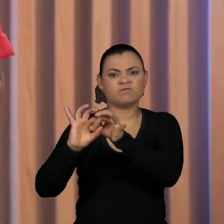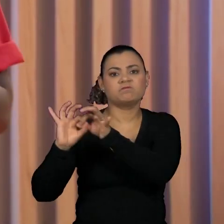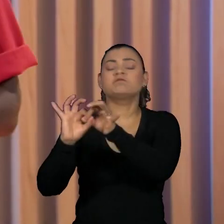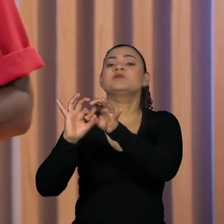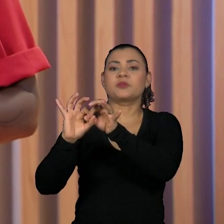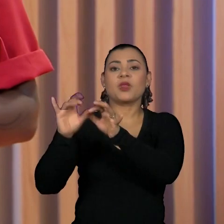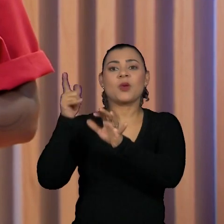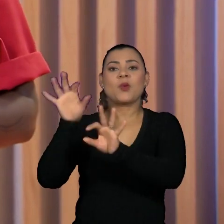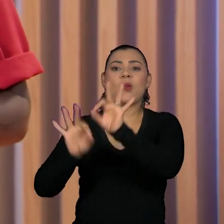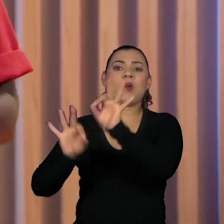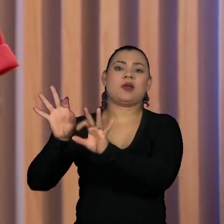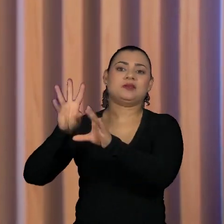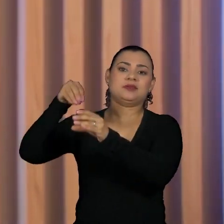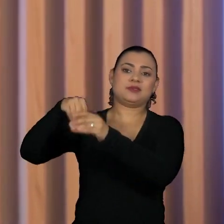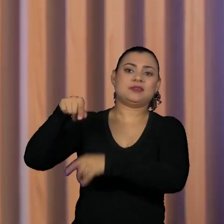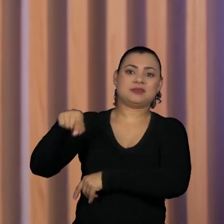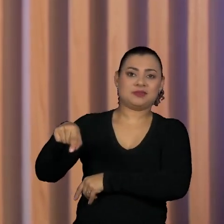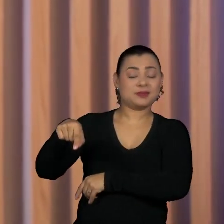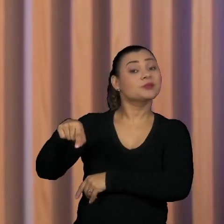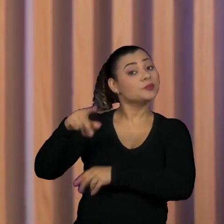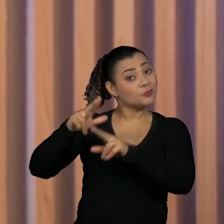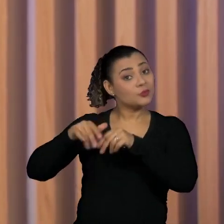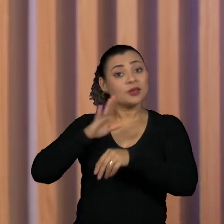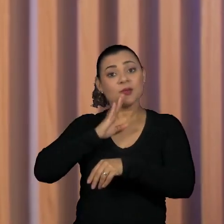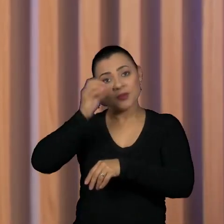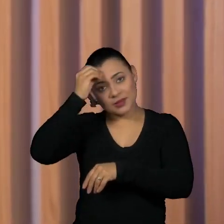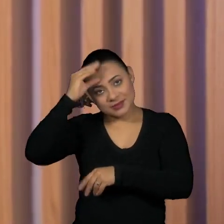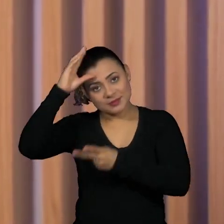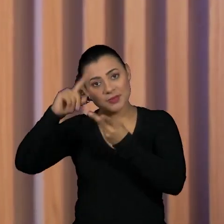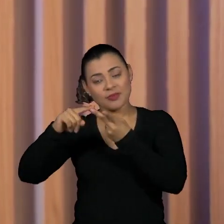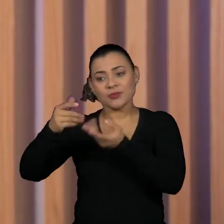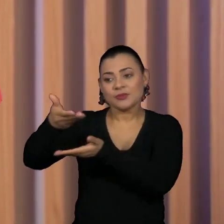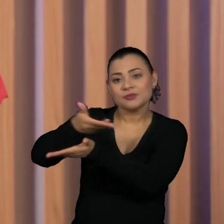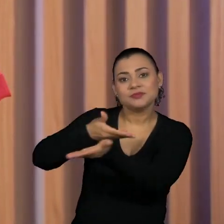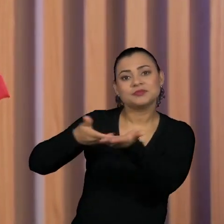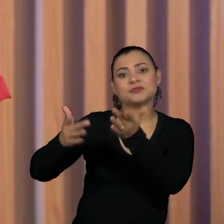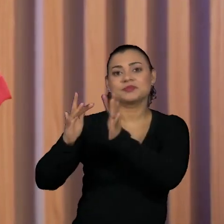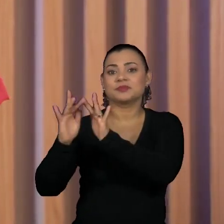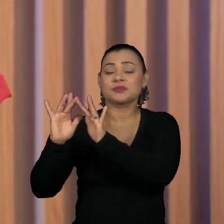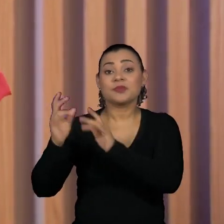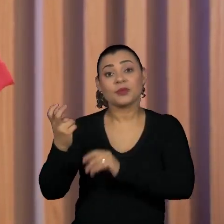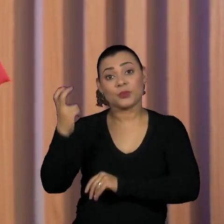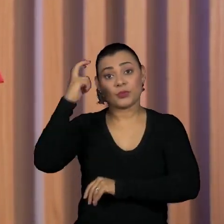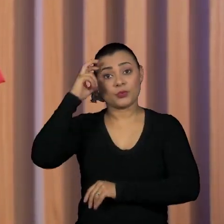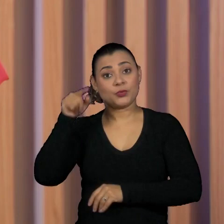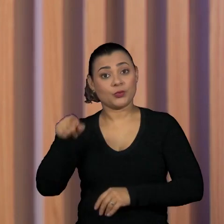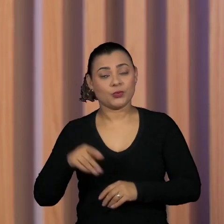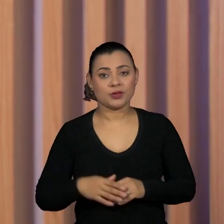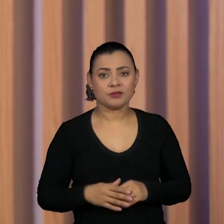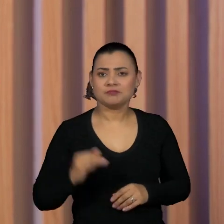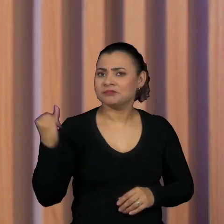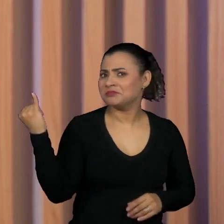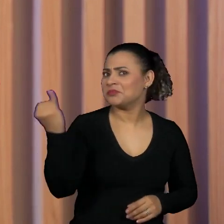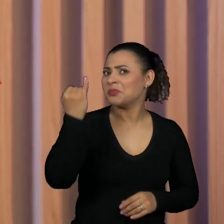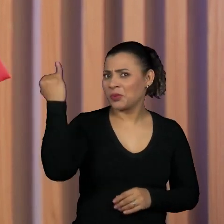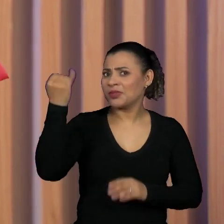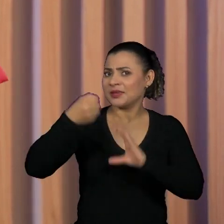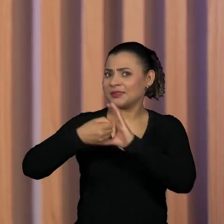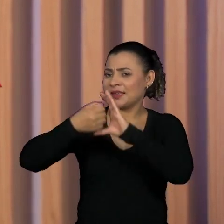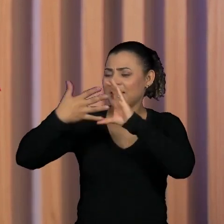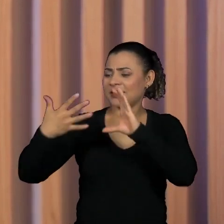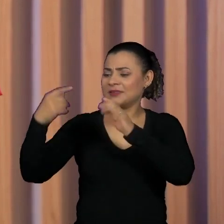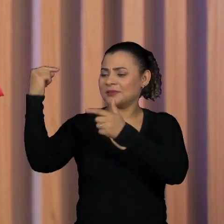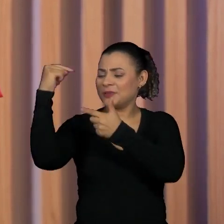forma de organização que produz conhecimento, sociabilização e cultura, pontos fundamentais para